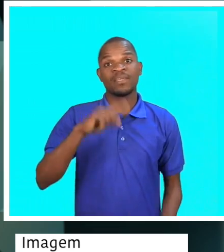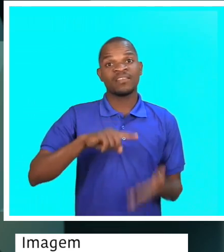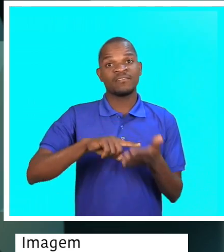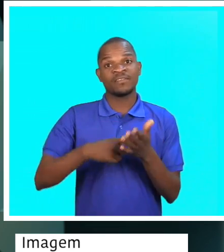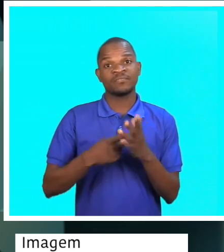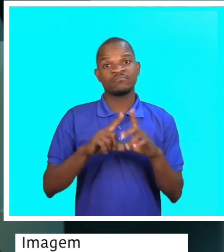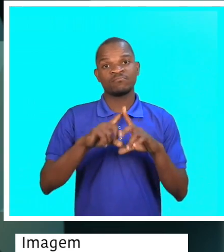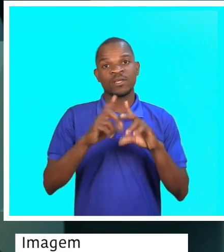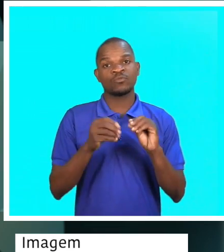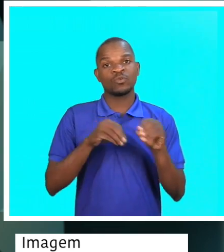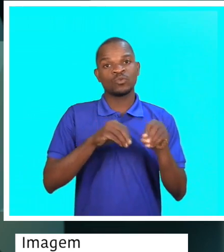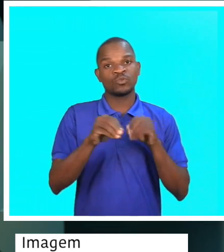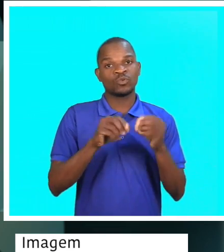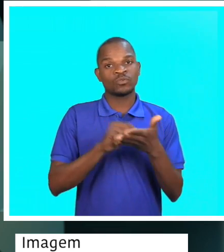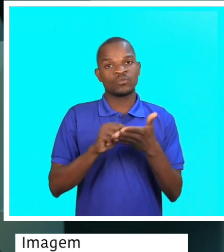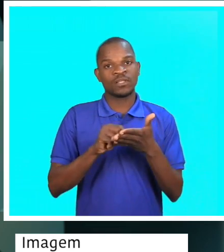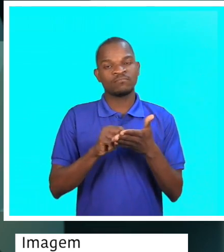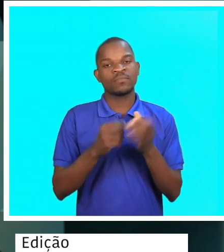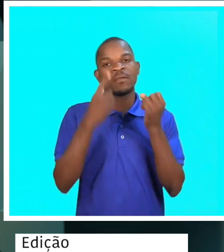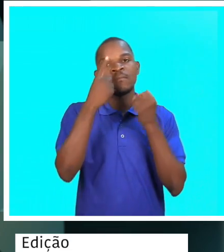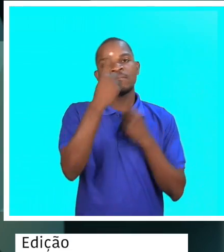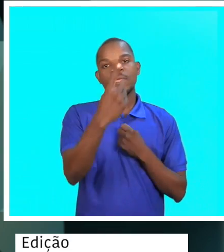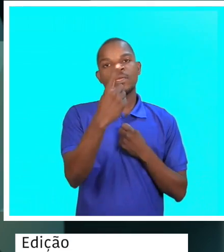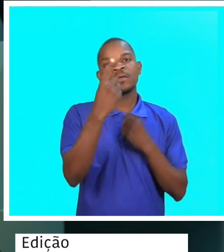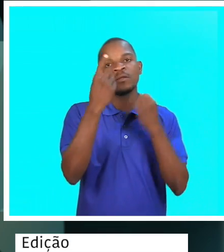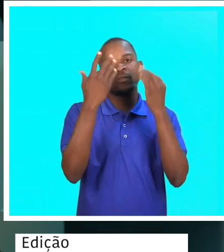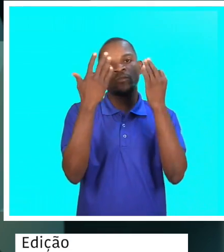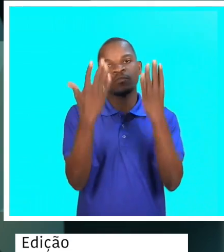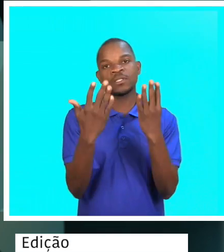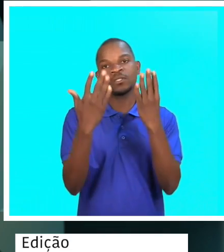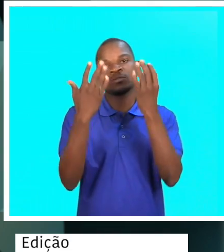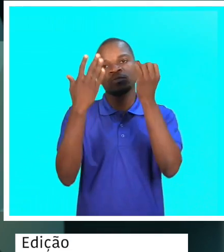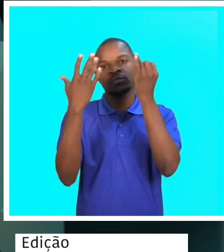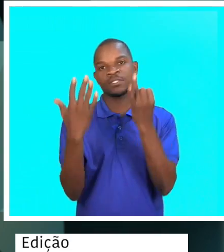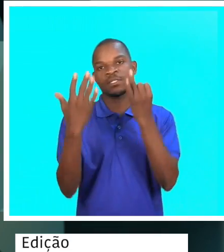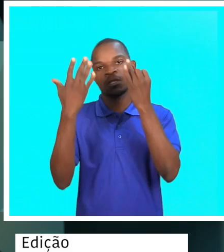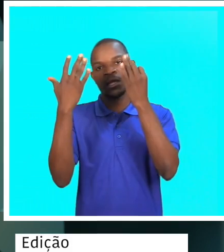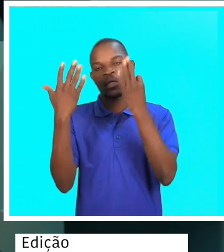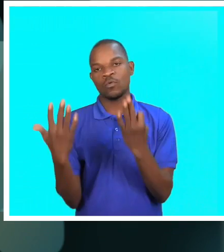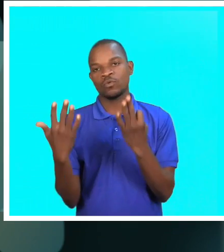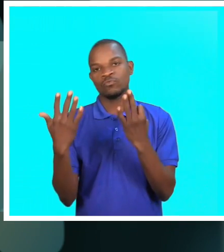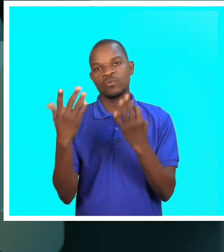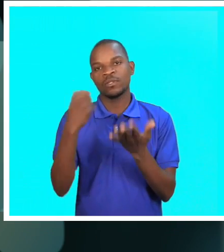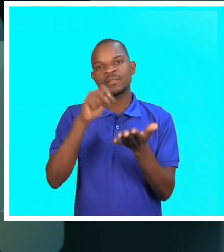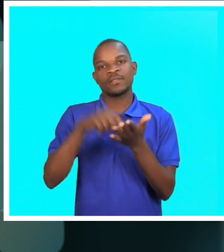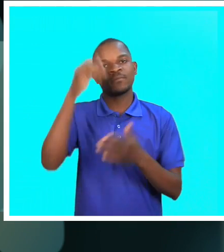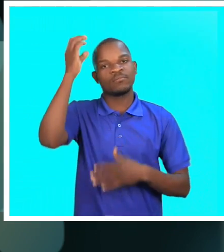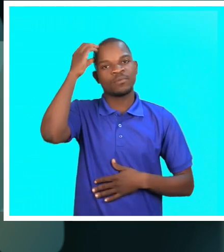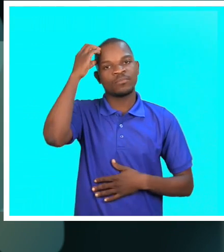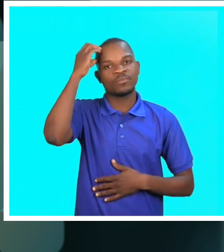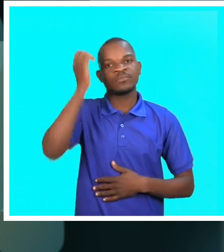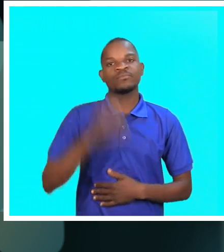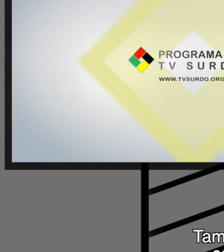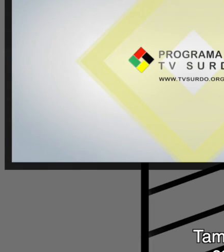primeira edição dos Jogos Escolares foi em 1978, na cidade de Maputo.